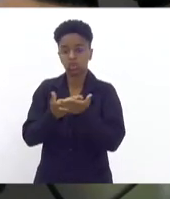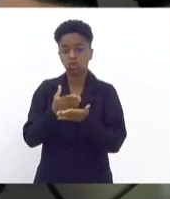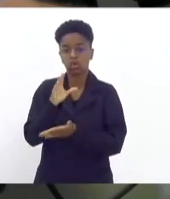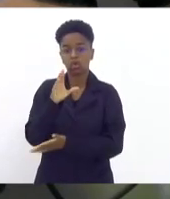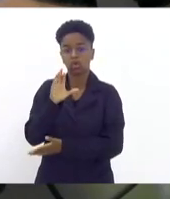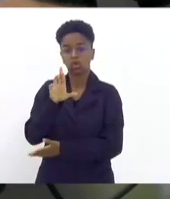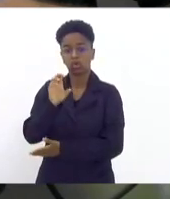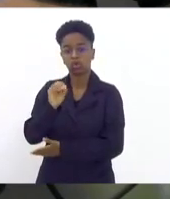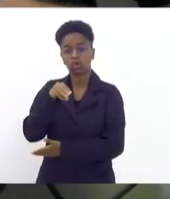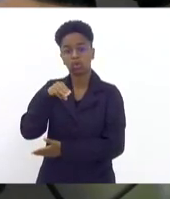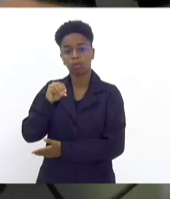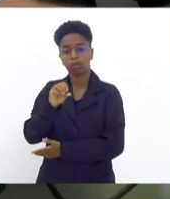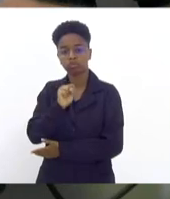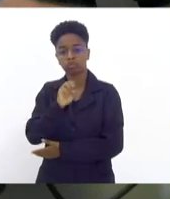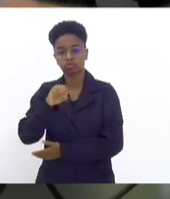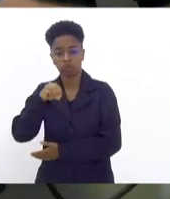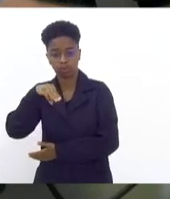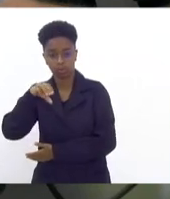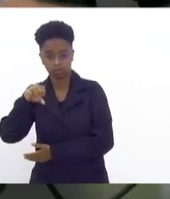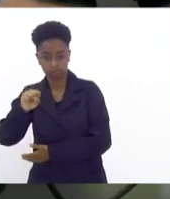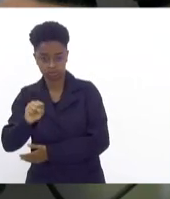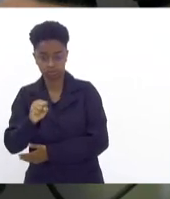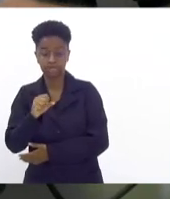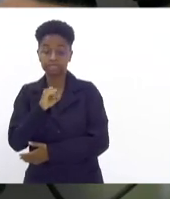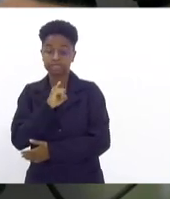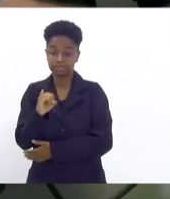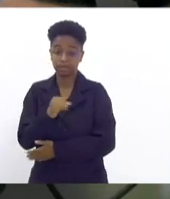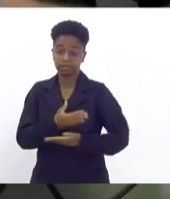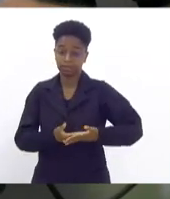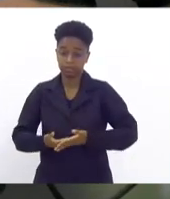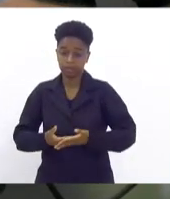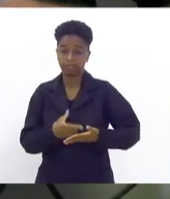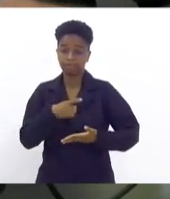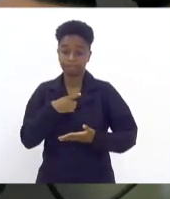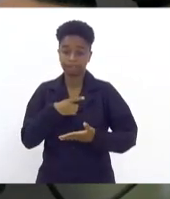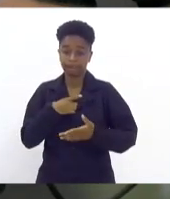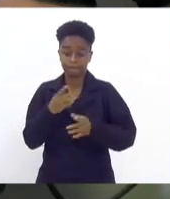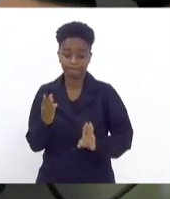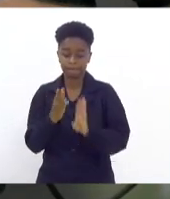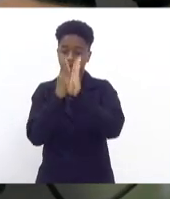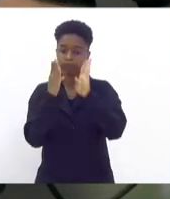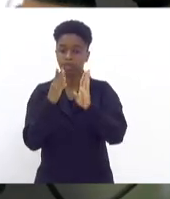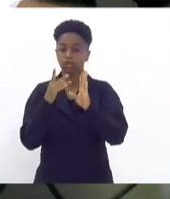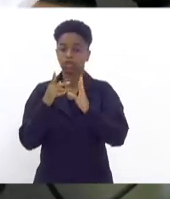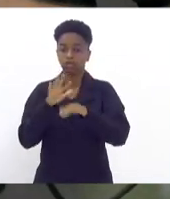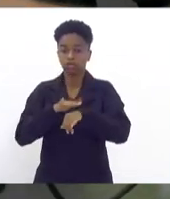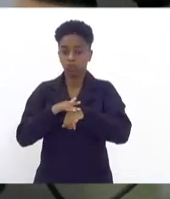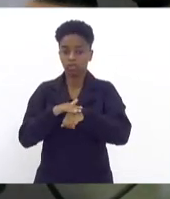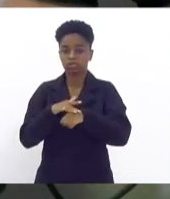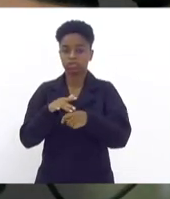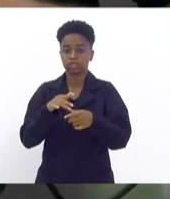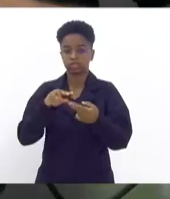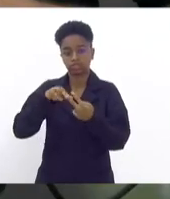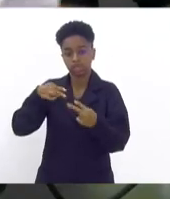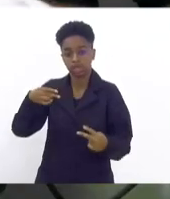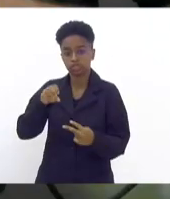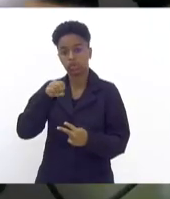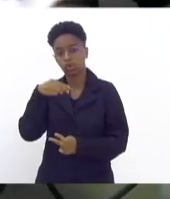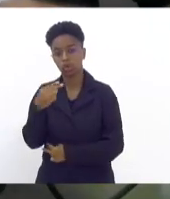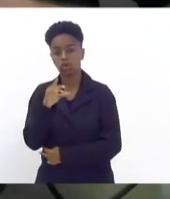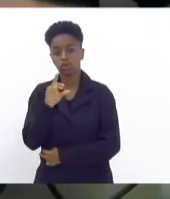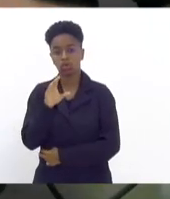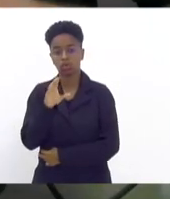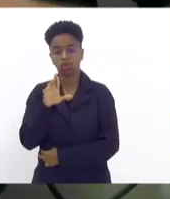teste de cariótipo, nos recém-nascidos com diagnóstico de doenças cromossômicas ou genéticas. Não sei se há